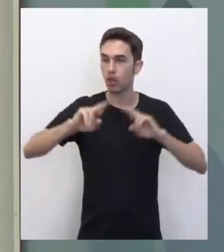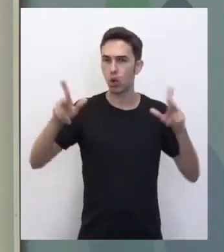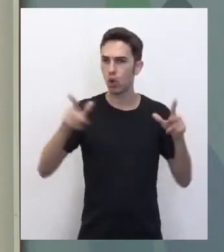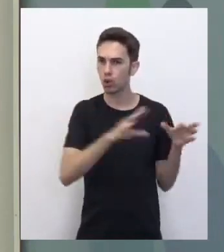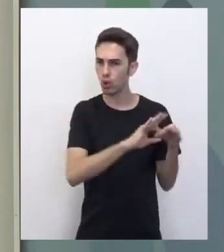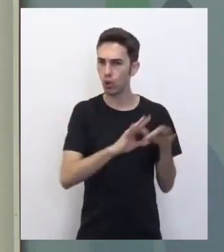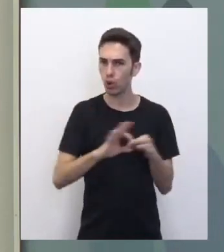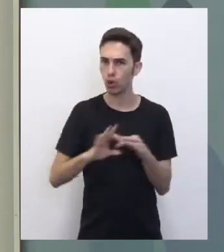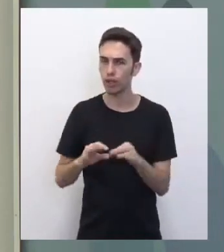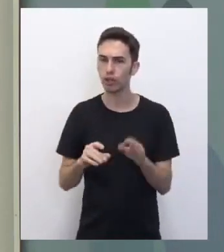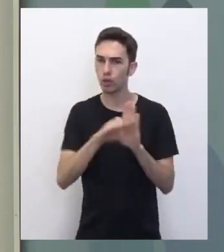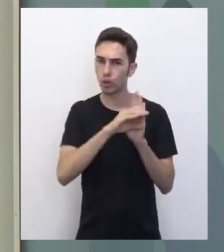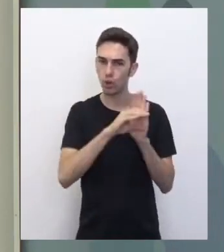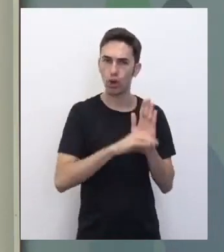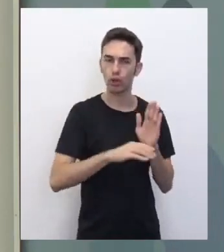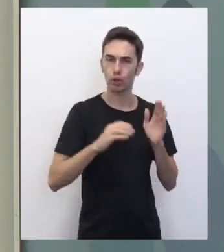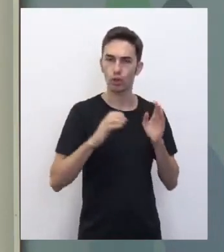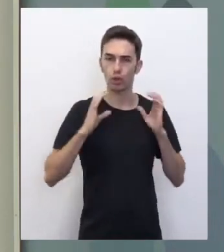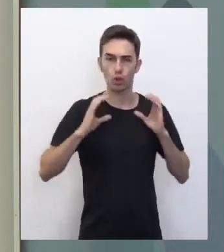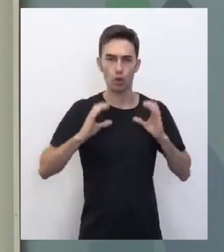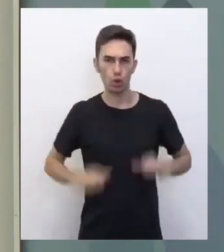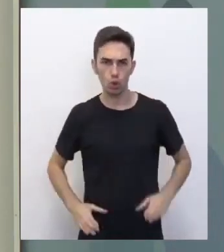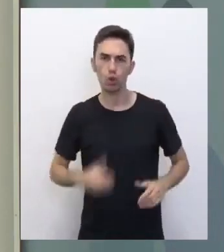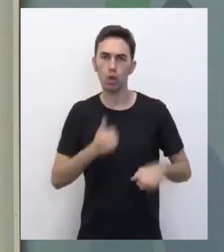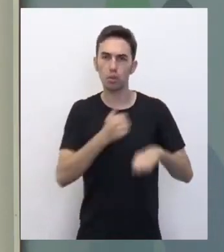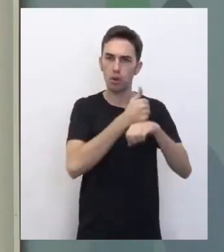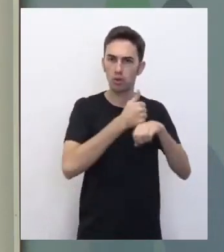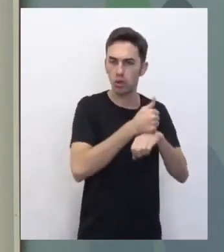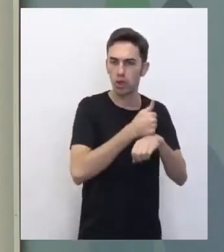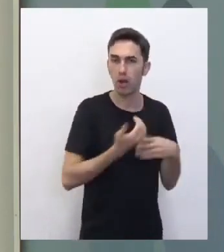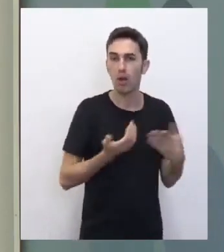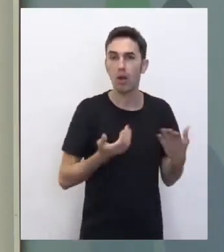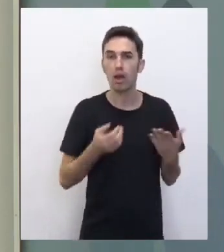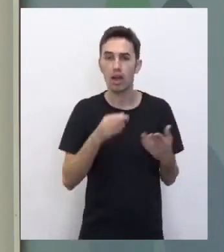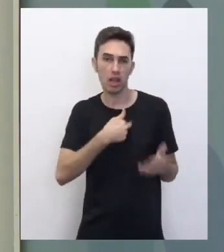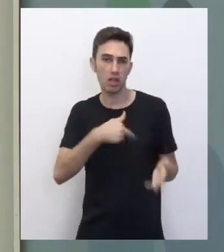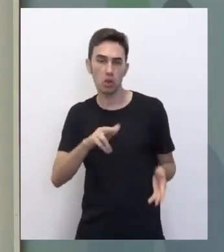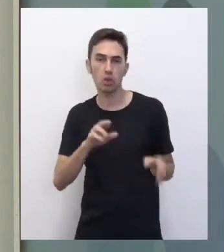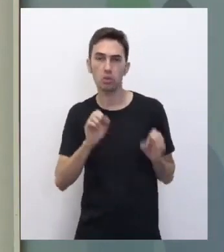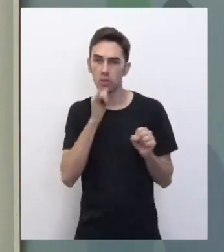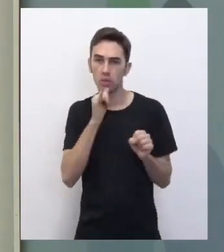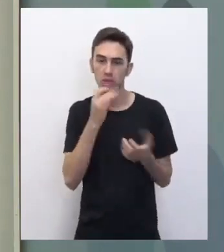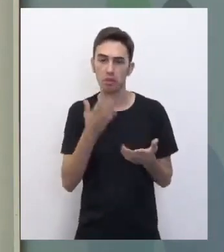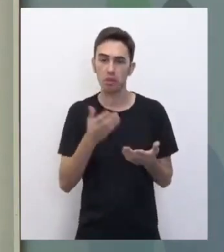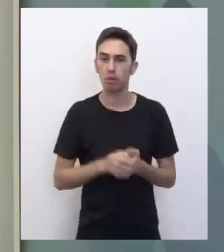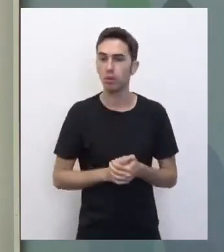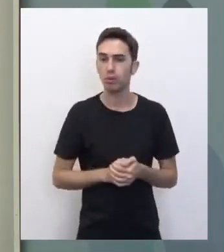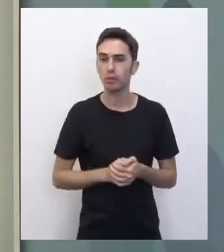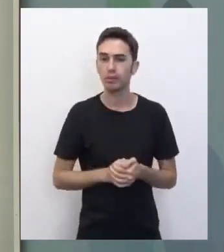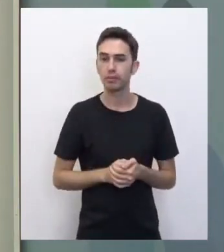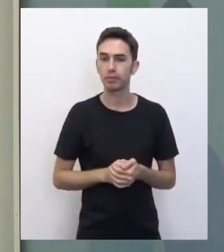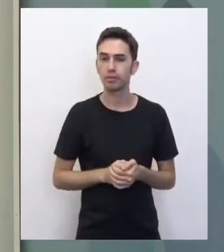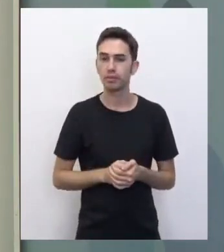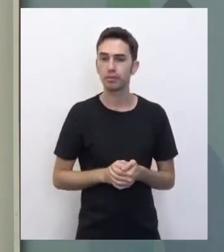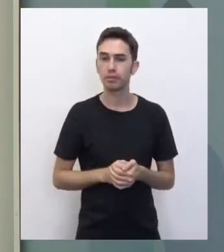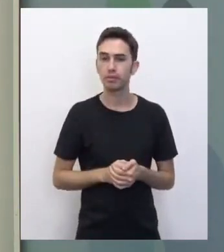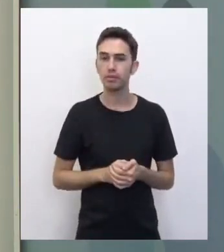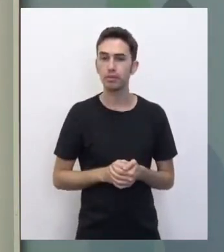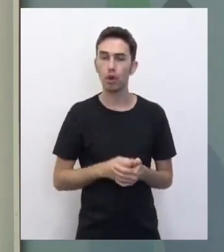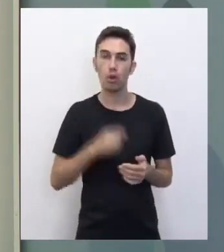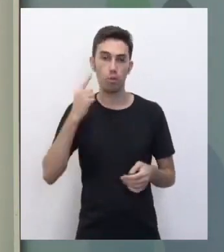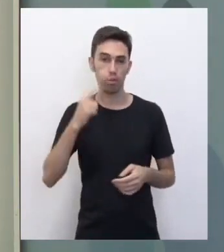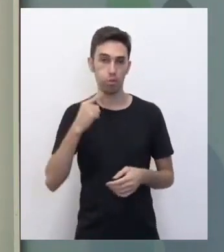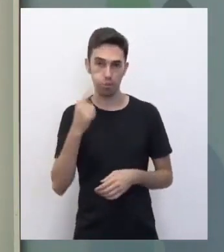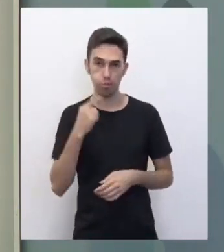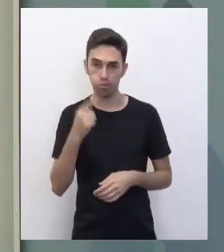do código de conduta profissional, religioso, por exemplo, seriam inadmissíveis. Por exemplo, um